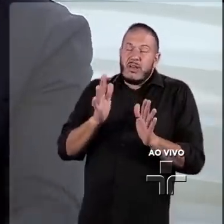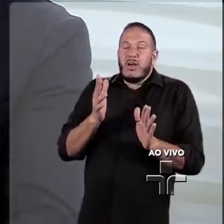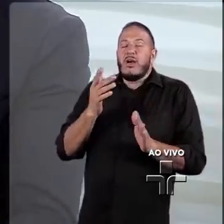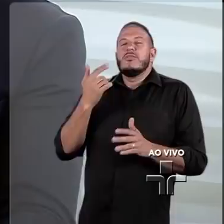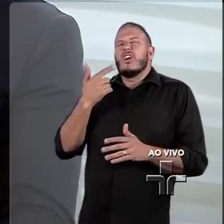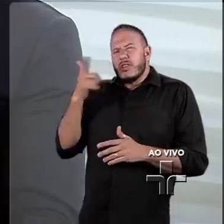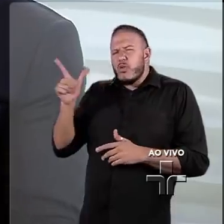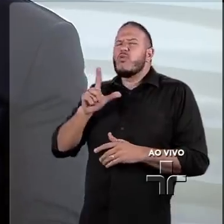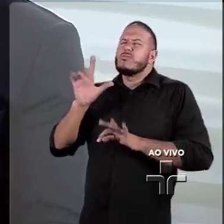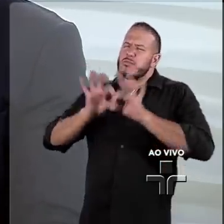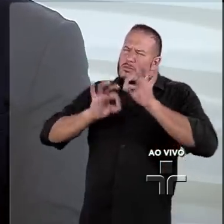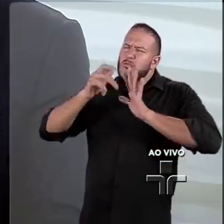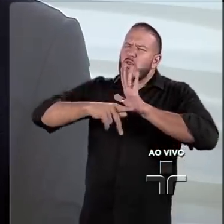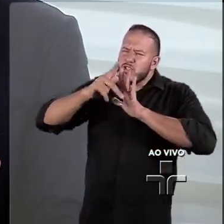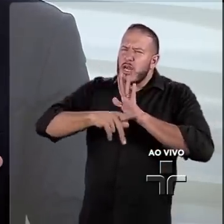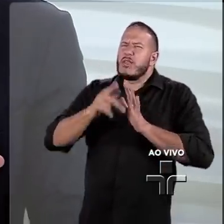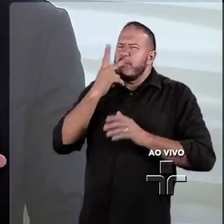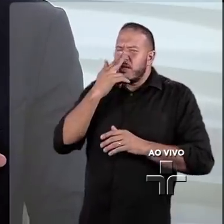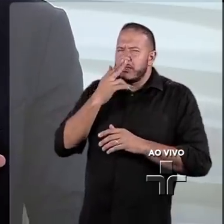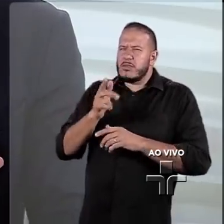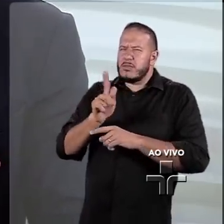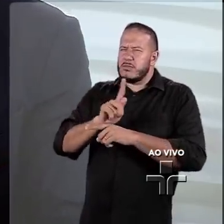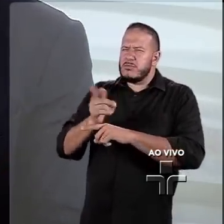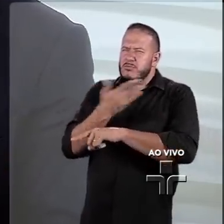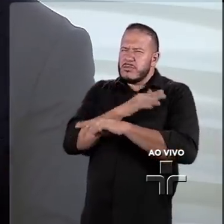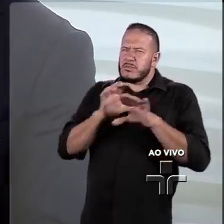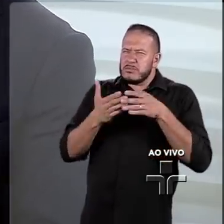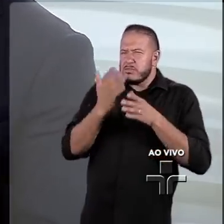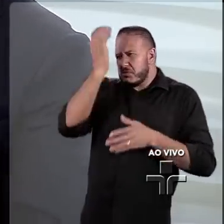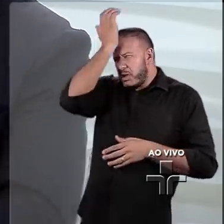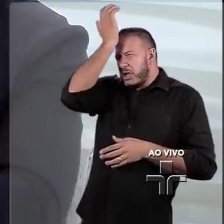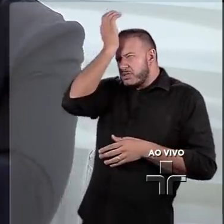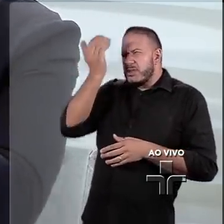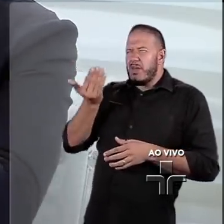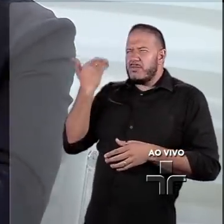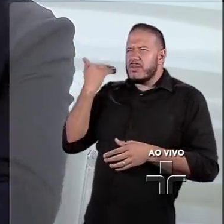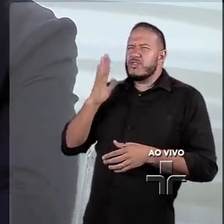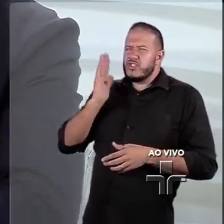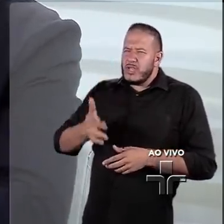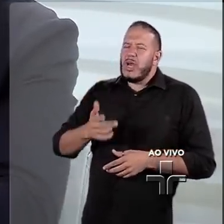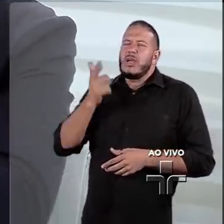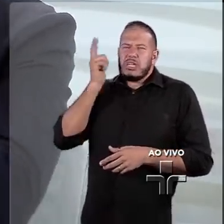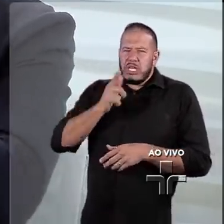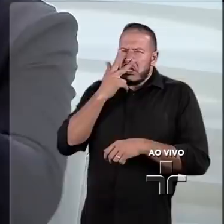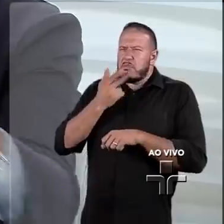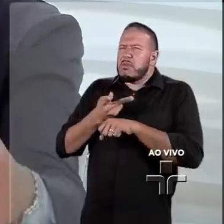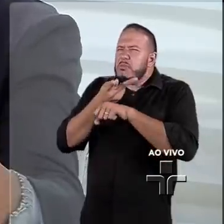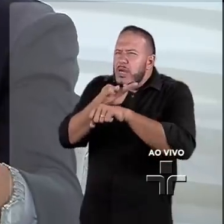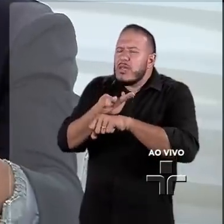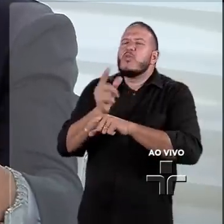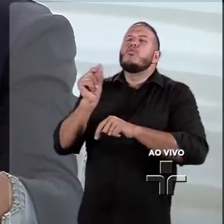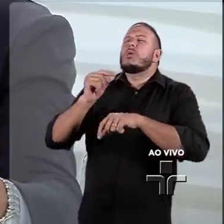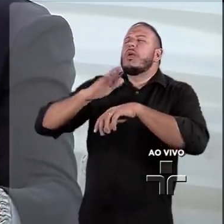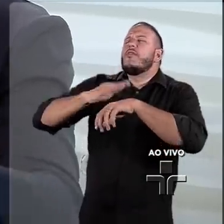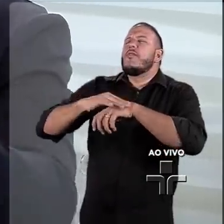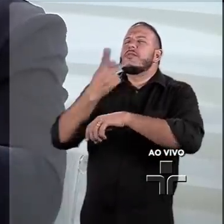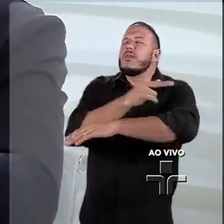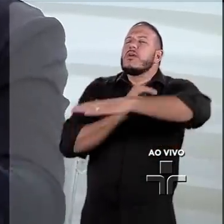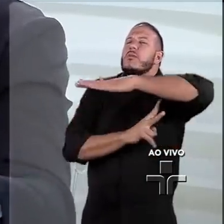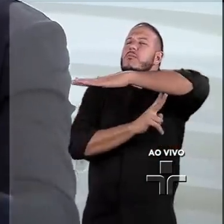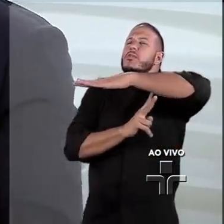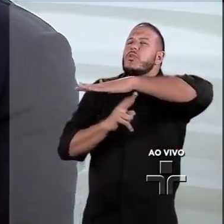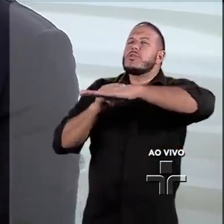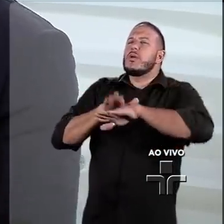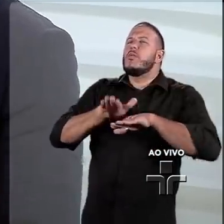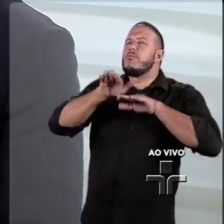inclusive, que foram elaborados, se não me engano, na gestão do Kassab, que foram premiados e não sei o quê, do que fazer com o Minhocão